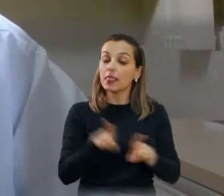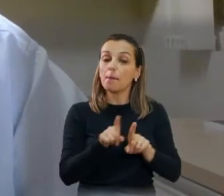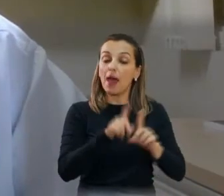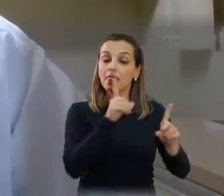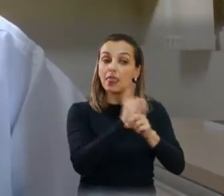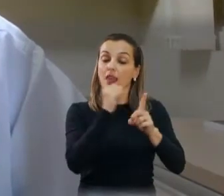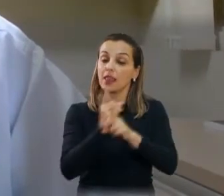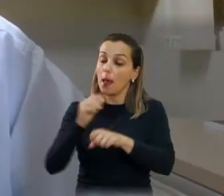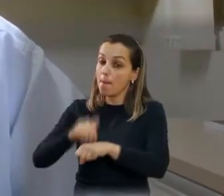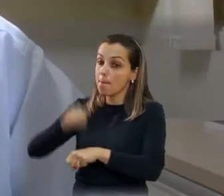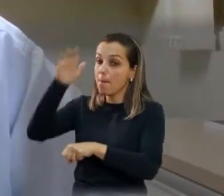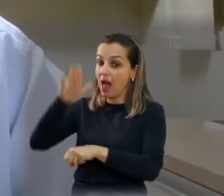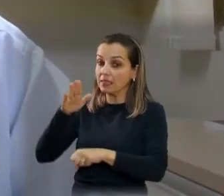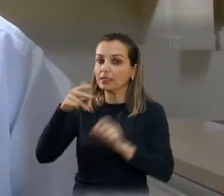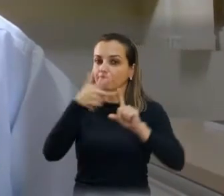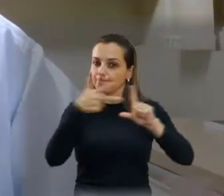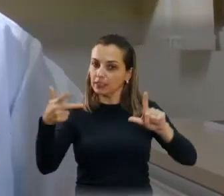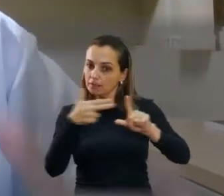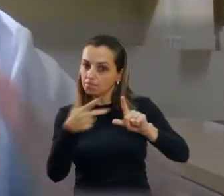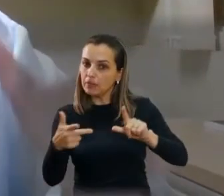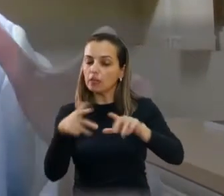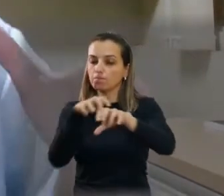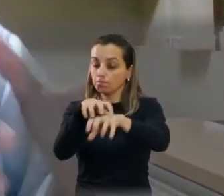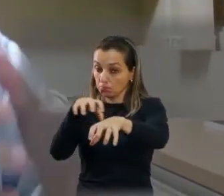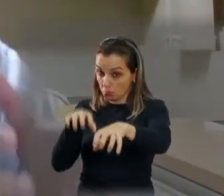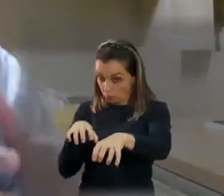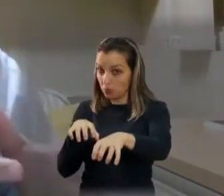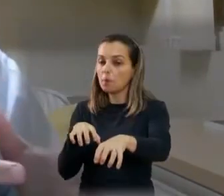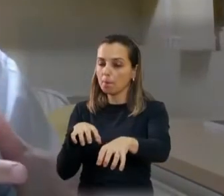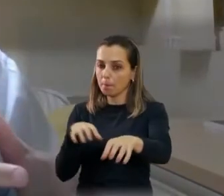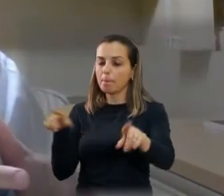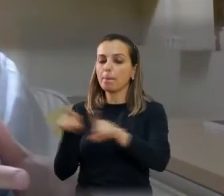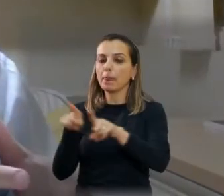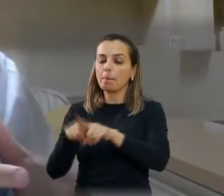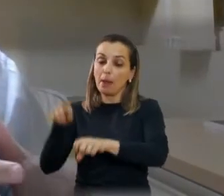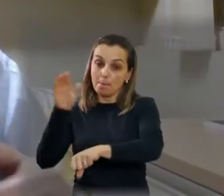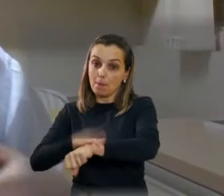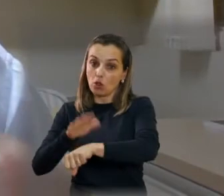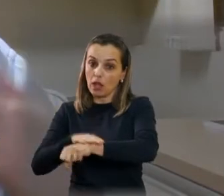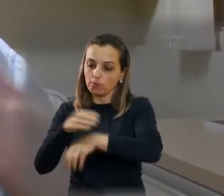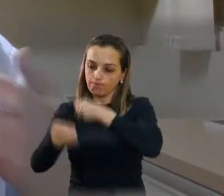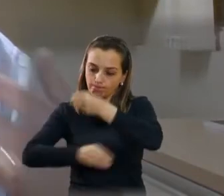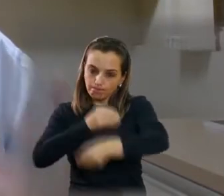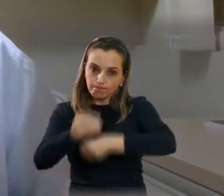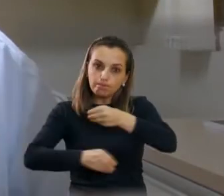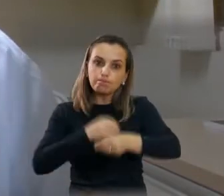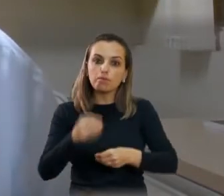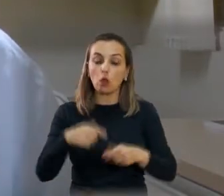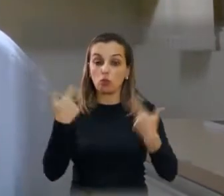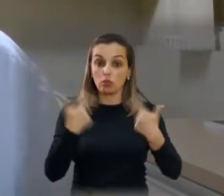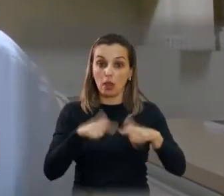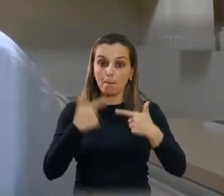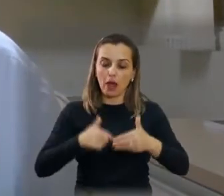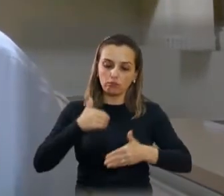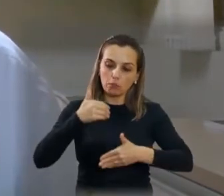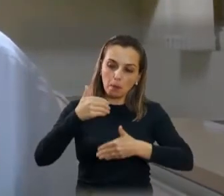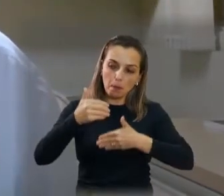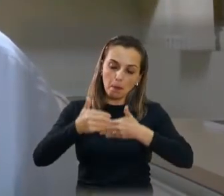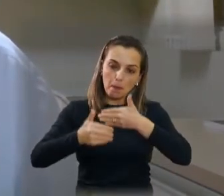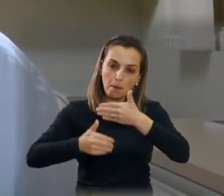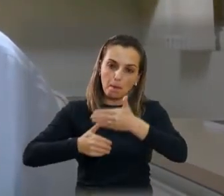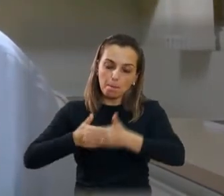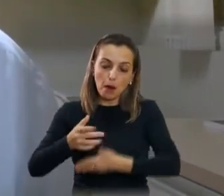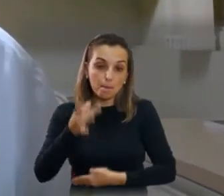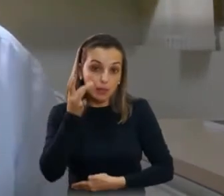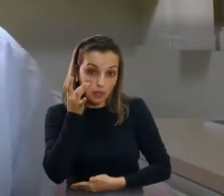do atendimento virtual. Houve momentos de um modelo misto, com a retomada gradual dos atendimentos